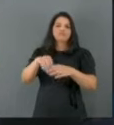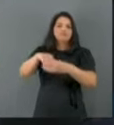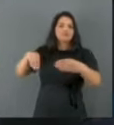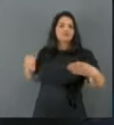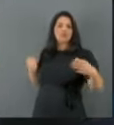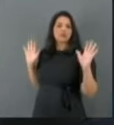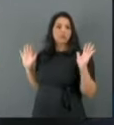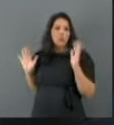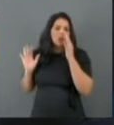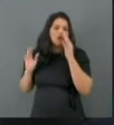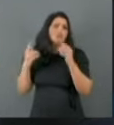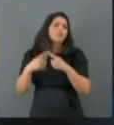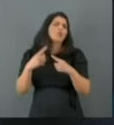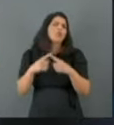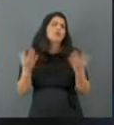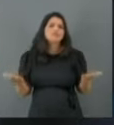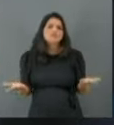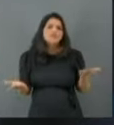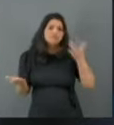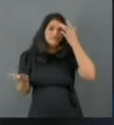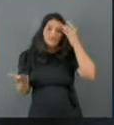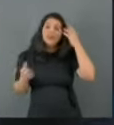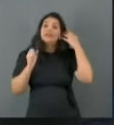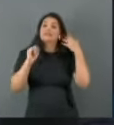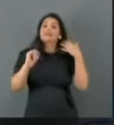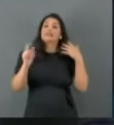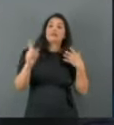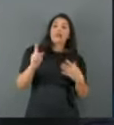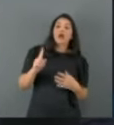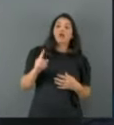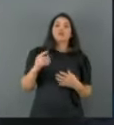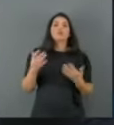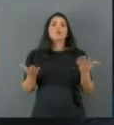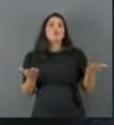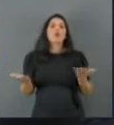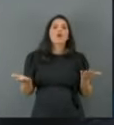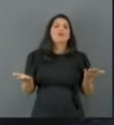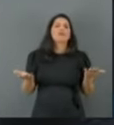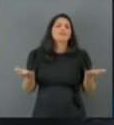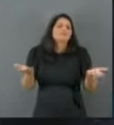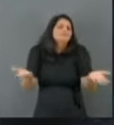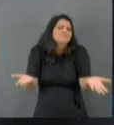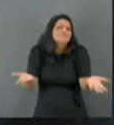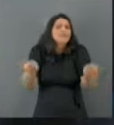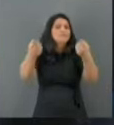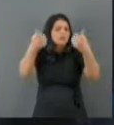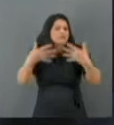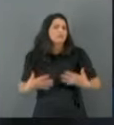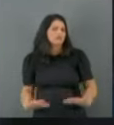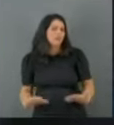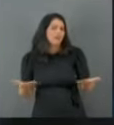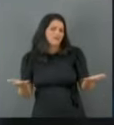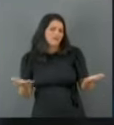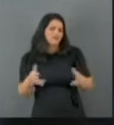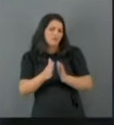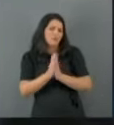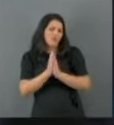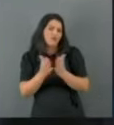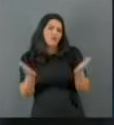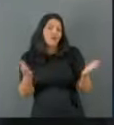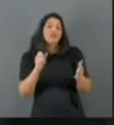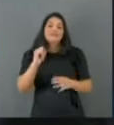né? E por que tudo isso? E se isso não foi feito ou foi remediado no caminho, que fosse igualmente esclarecido, e se isso não está